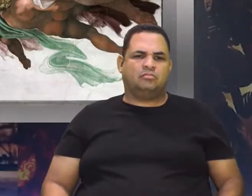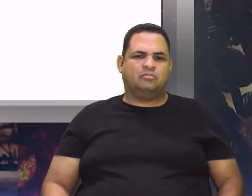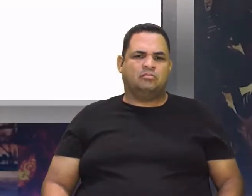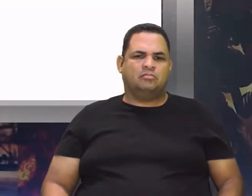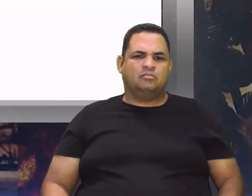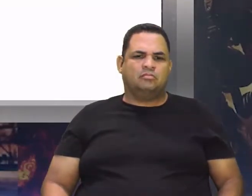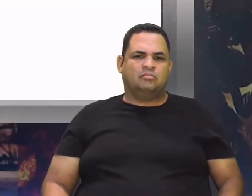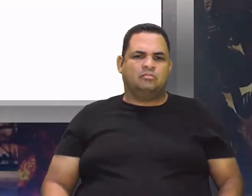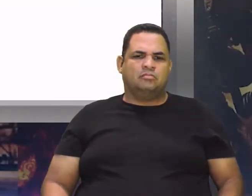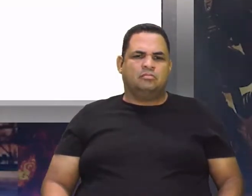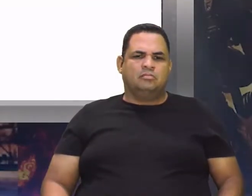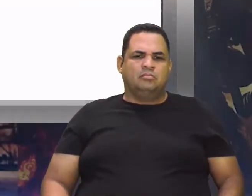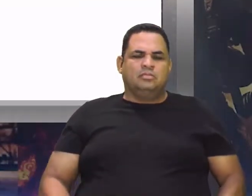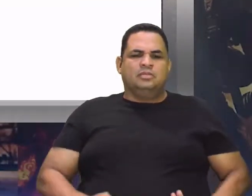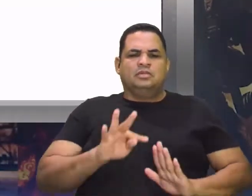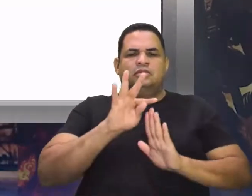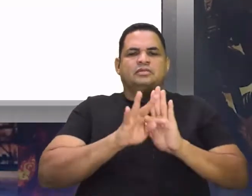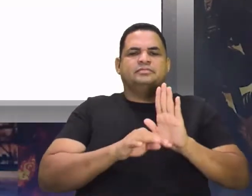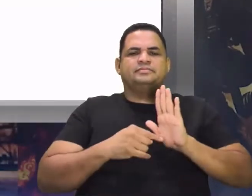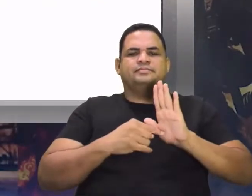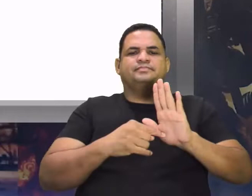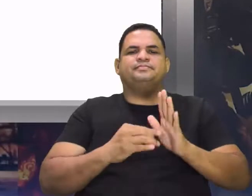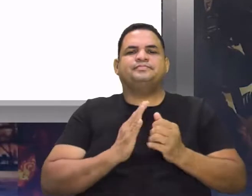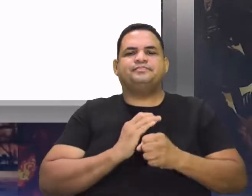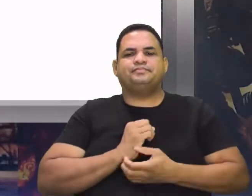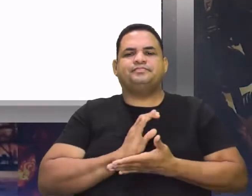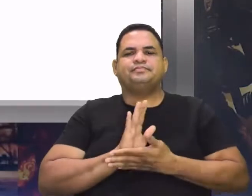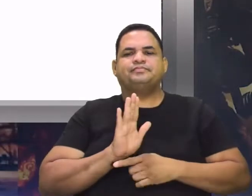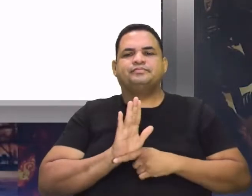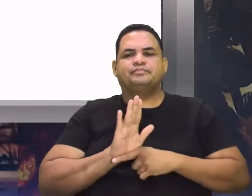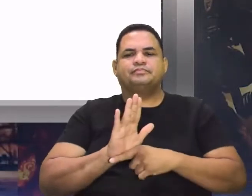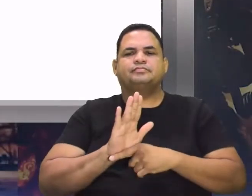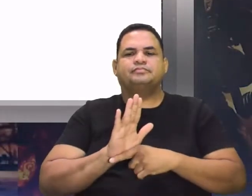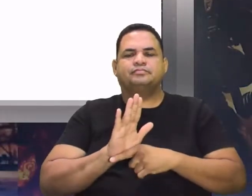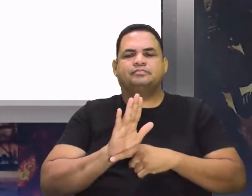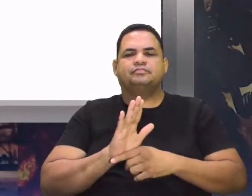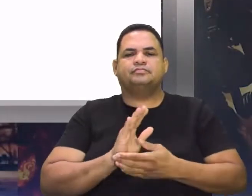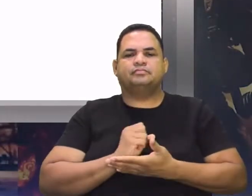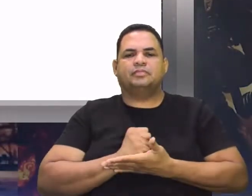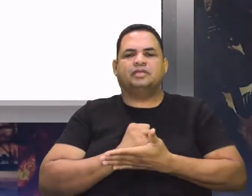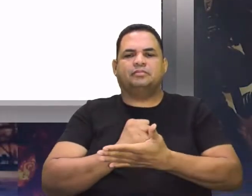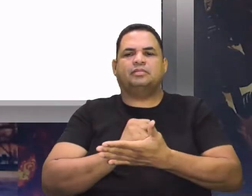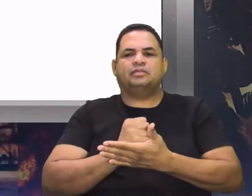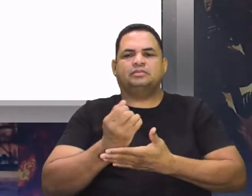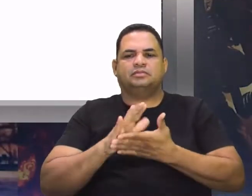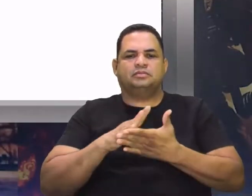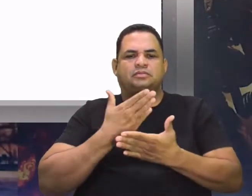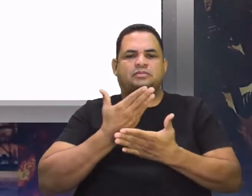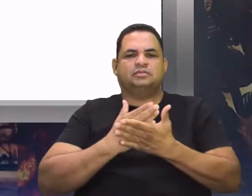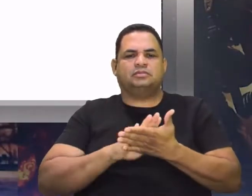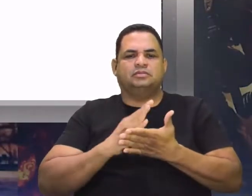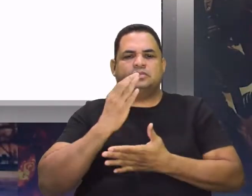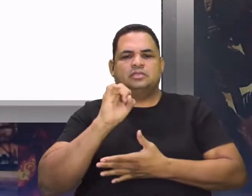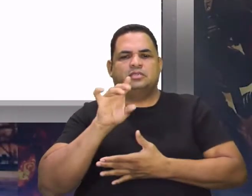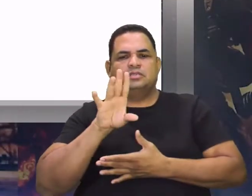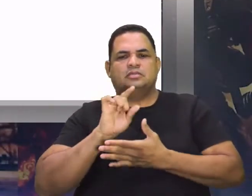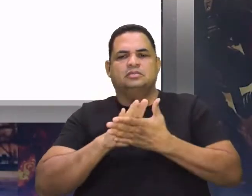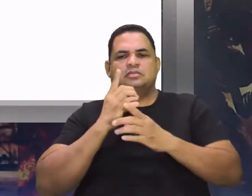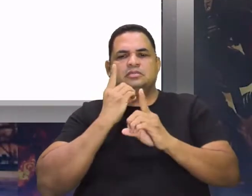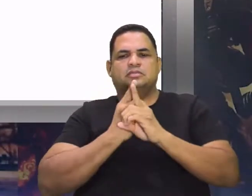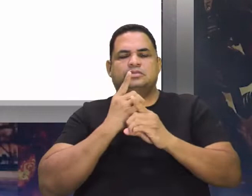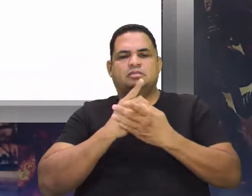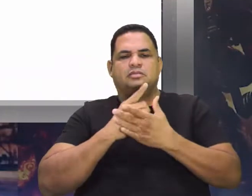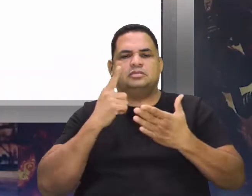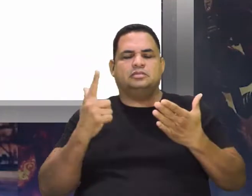Olha aí o que o texto nos traz. Os fundamentos dessa interpretação criacionista são encontrados